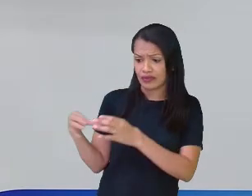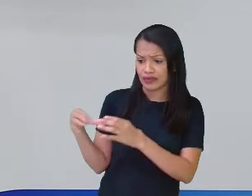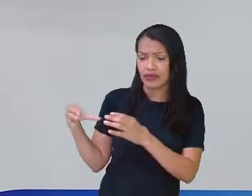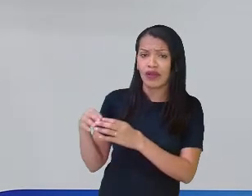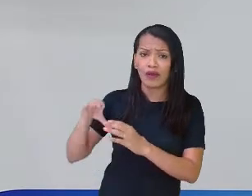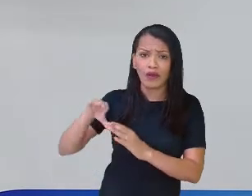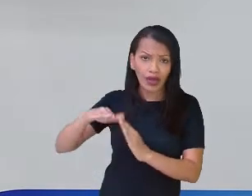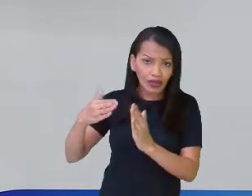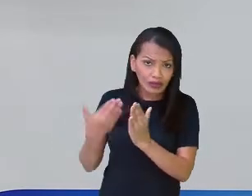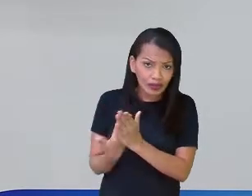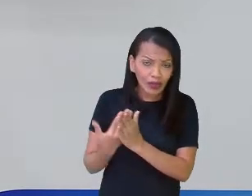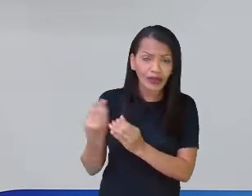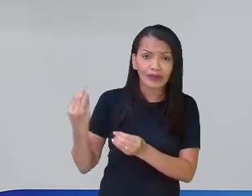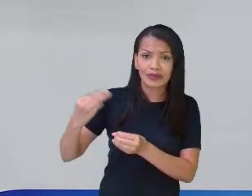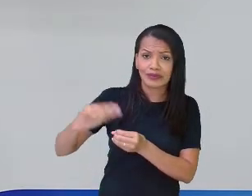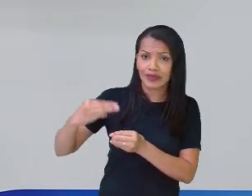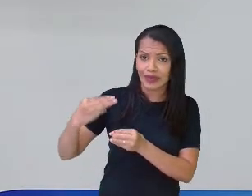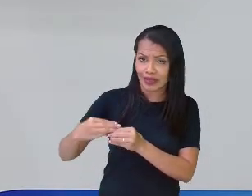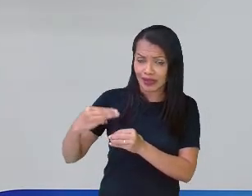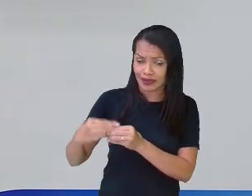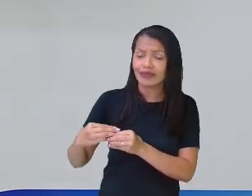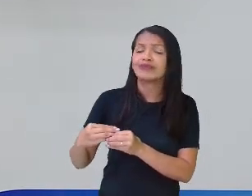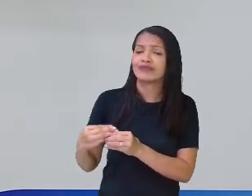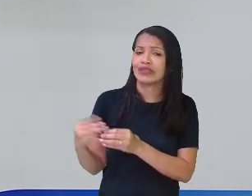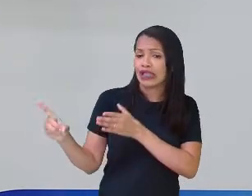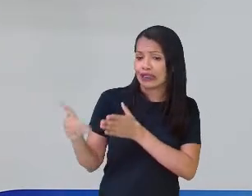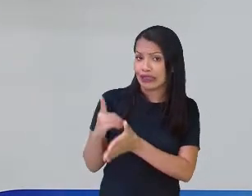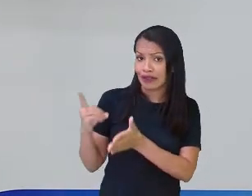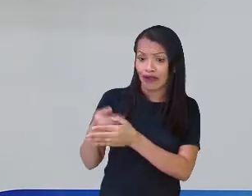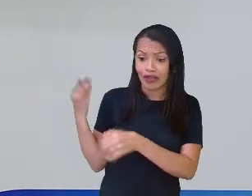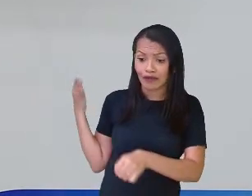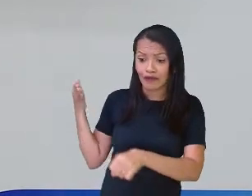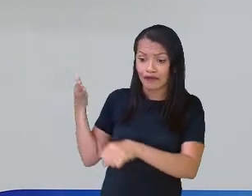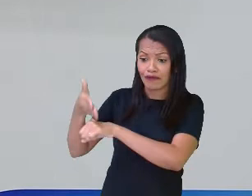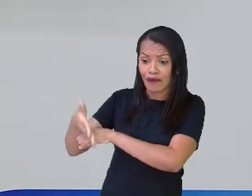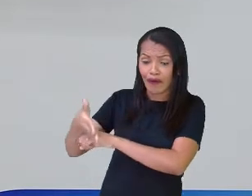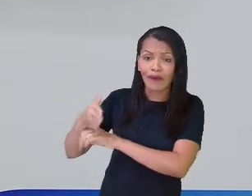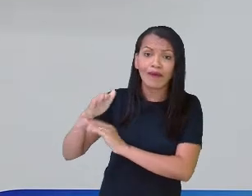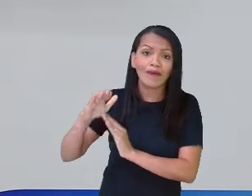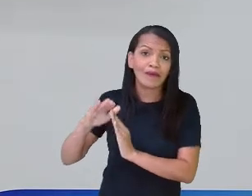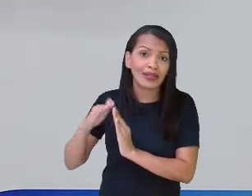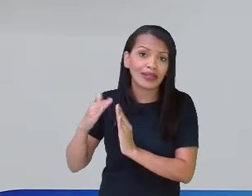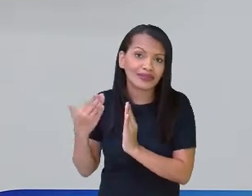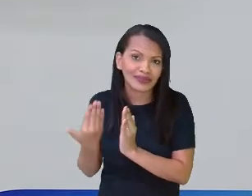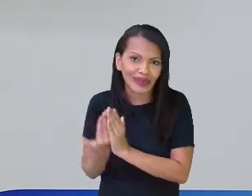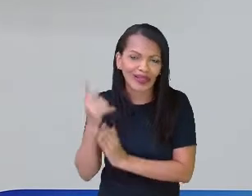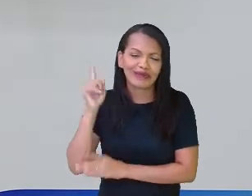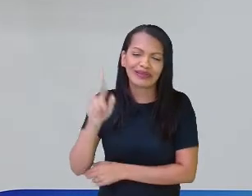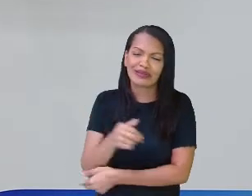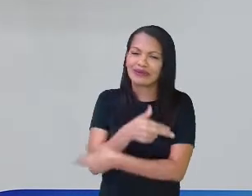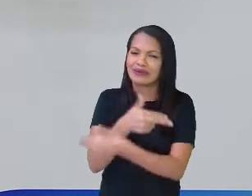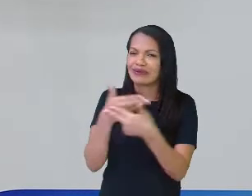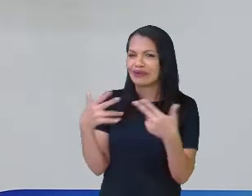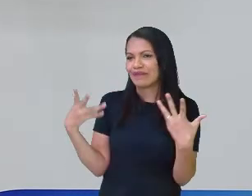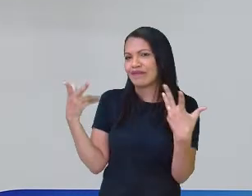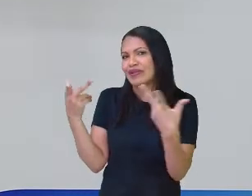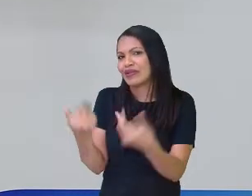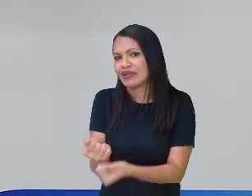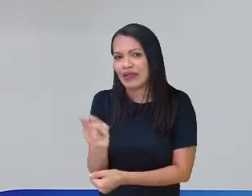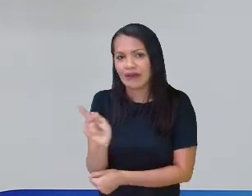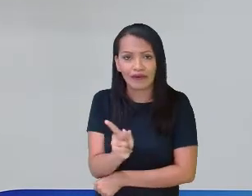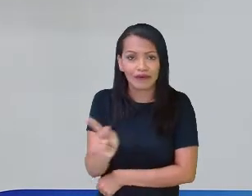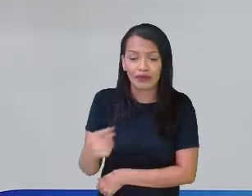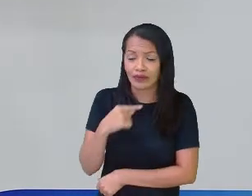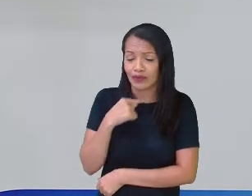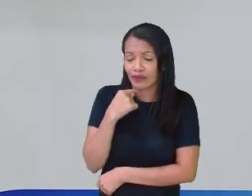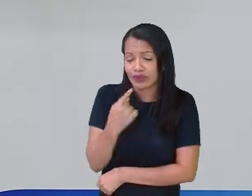escola digital que foi para as escolas. Vocês acreditam nisso? Vê que ação maravilhosa. A professora não